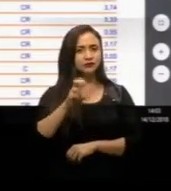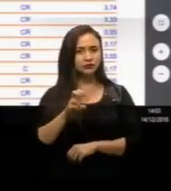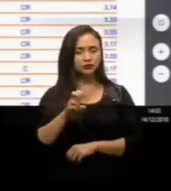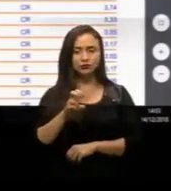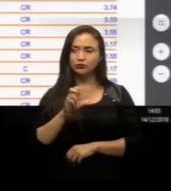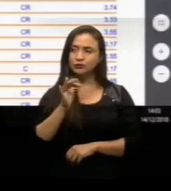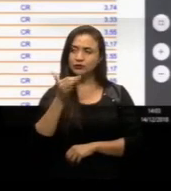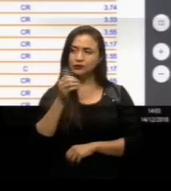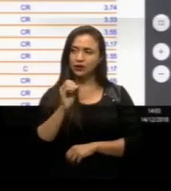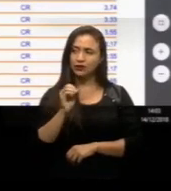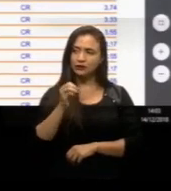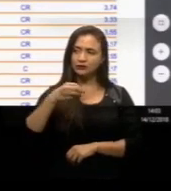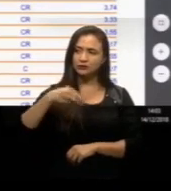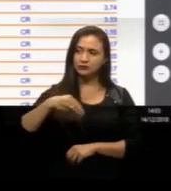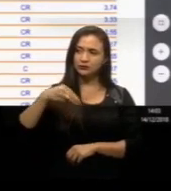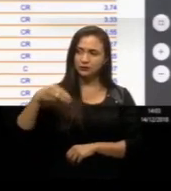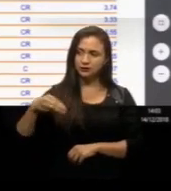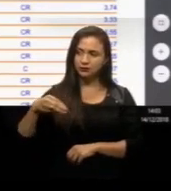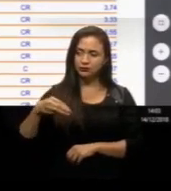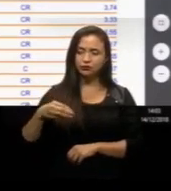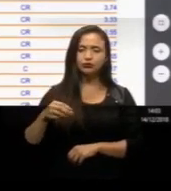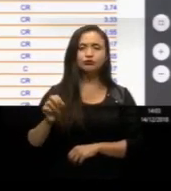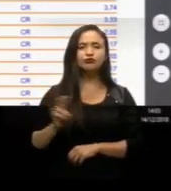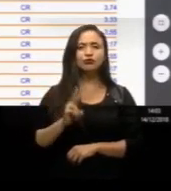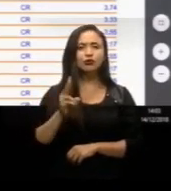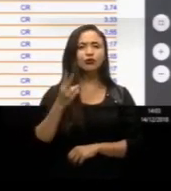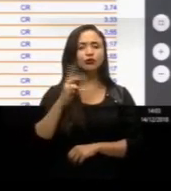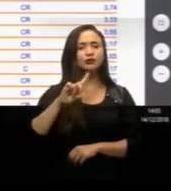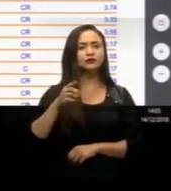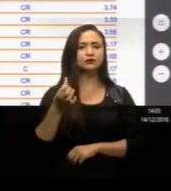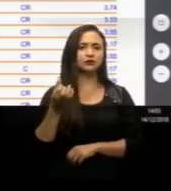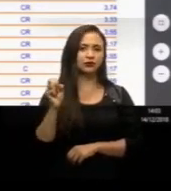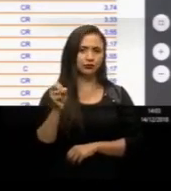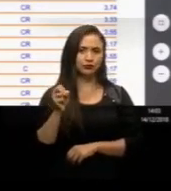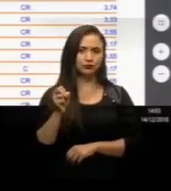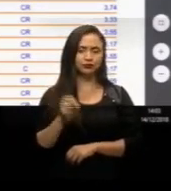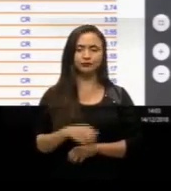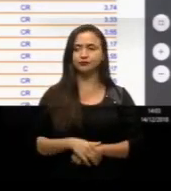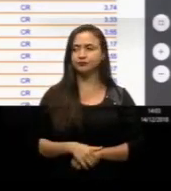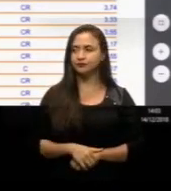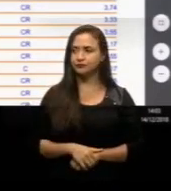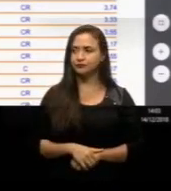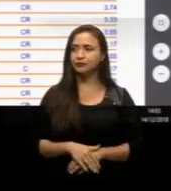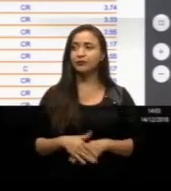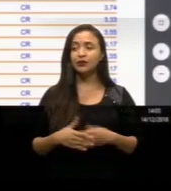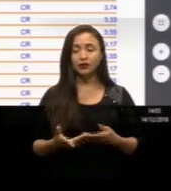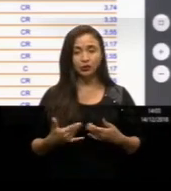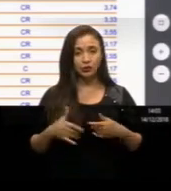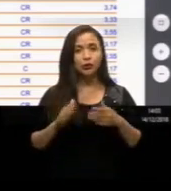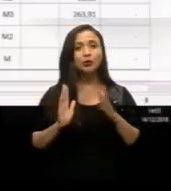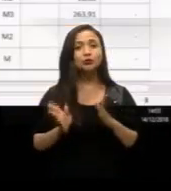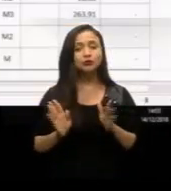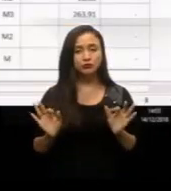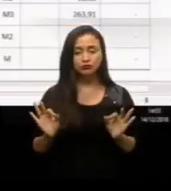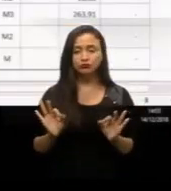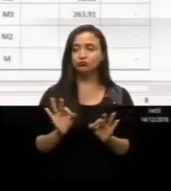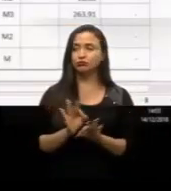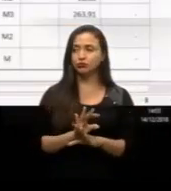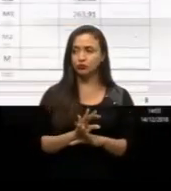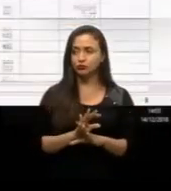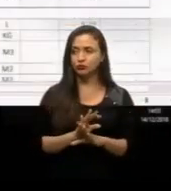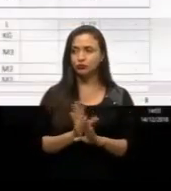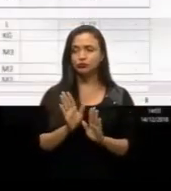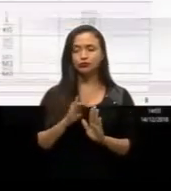vergalhão. O quilo dele custa 2,68. Tá? Então, o professor já deixou pronto aqui os